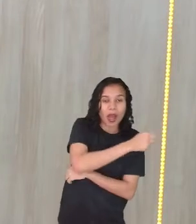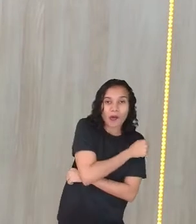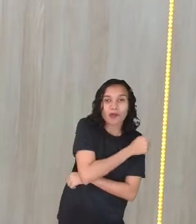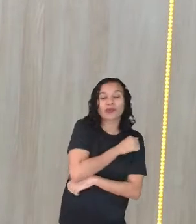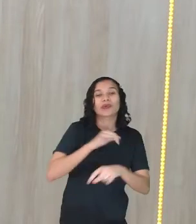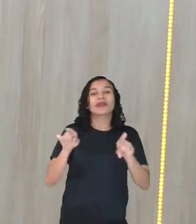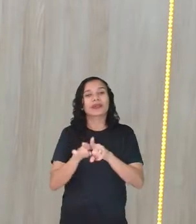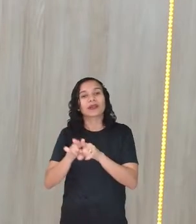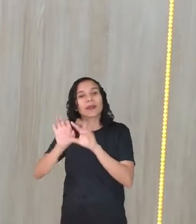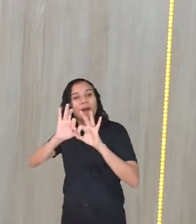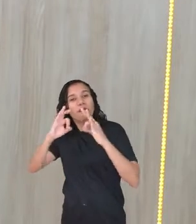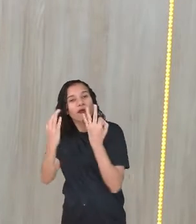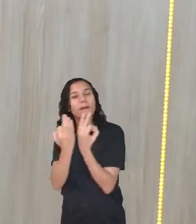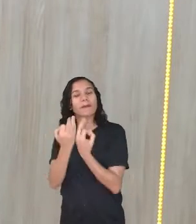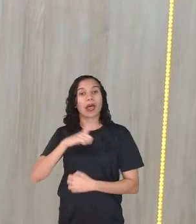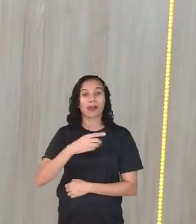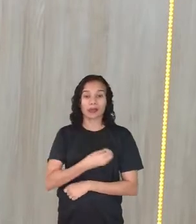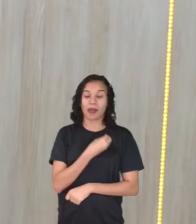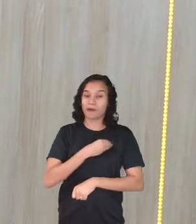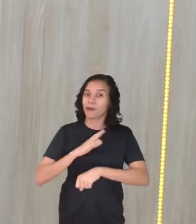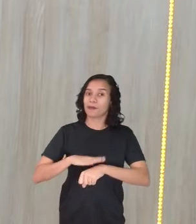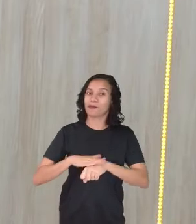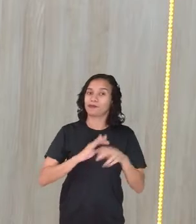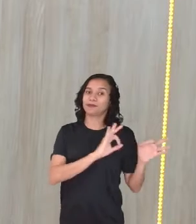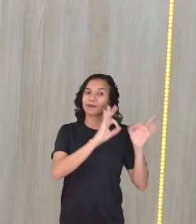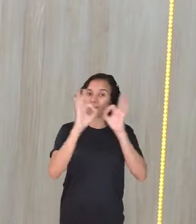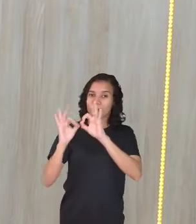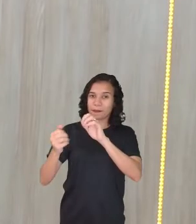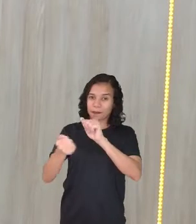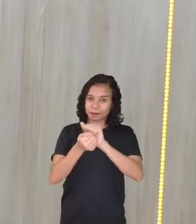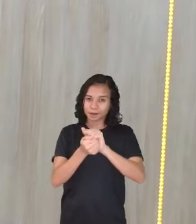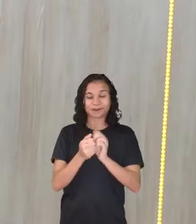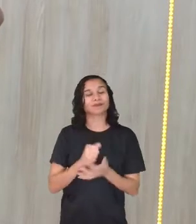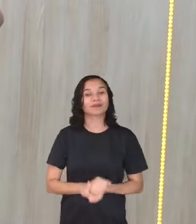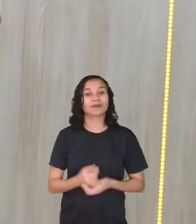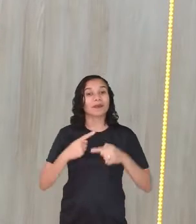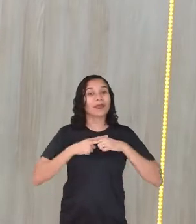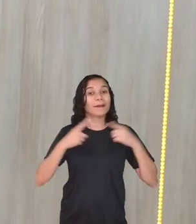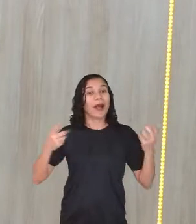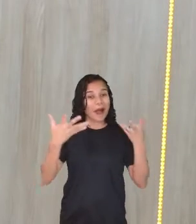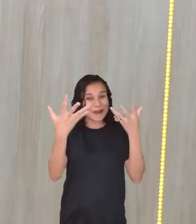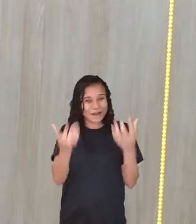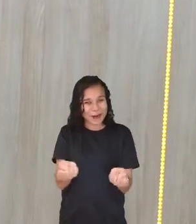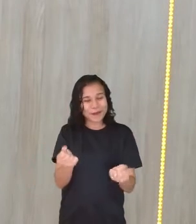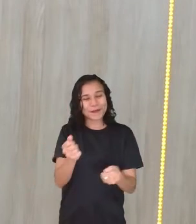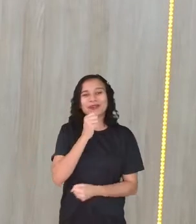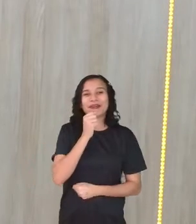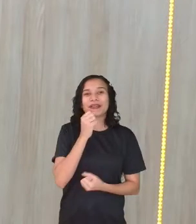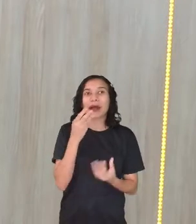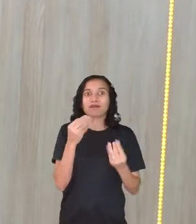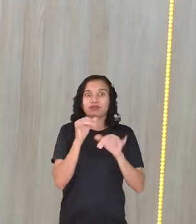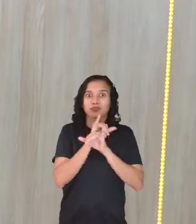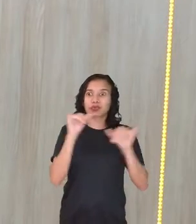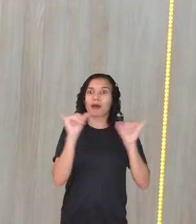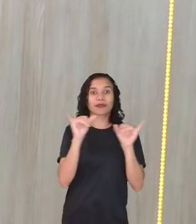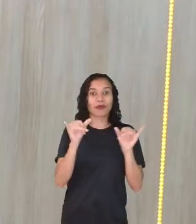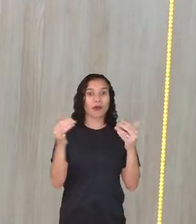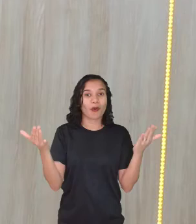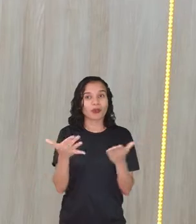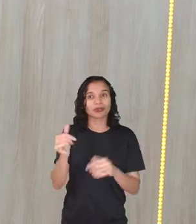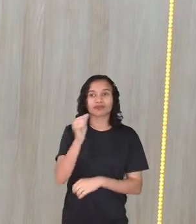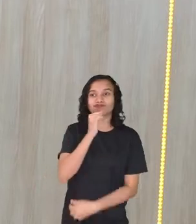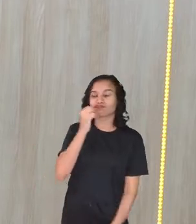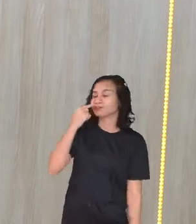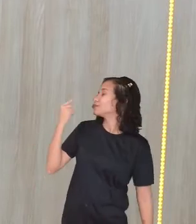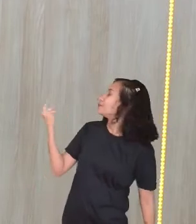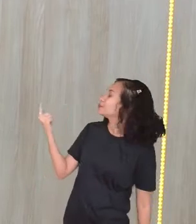também para alguns familiares que estão nesse momento aí assistindo. Mas vamos lá, que ainda tem aviso. O aviso agora é